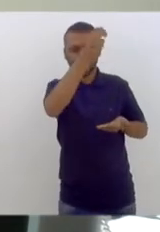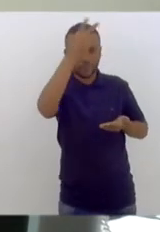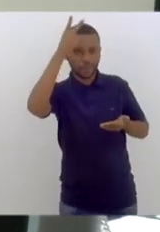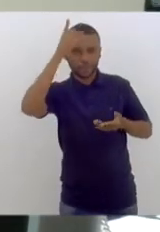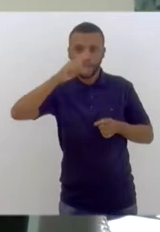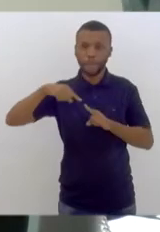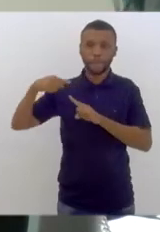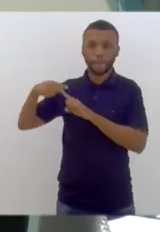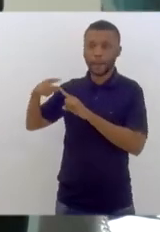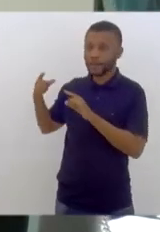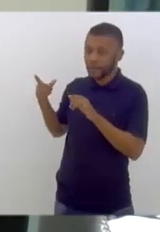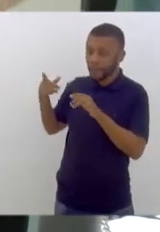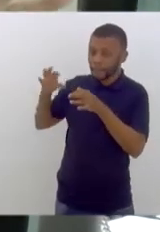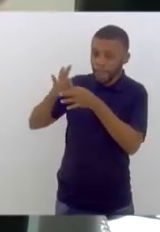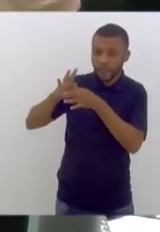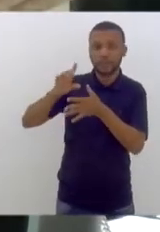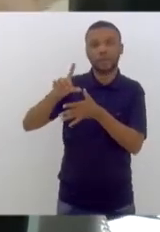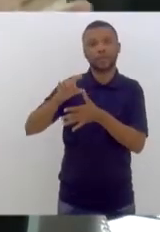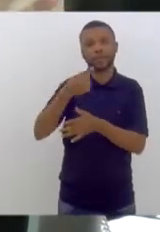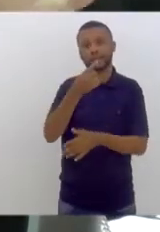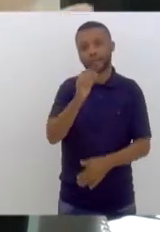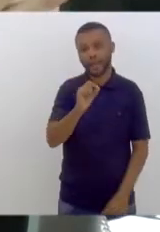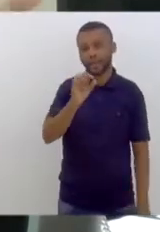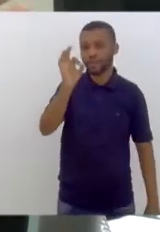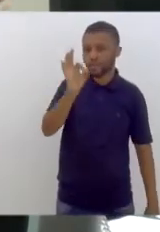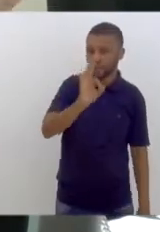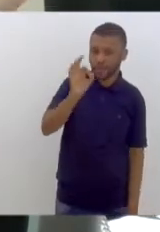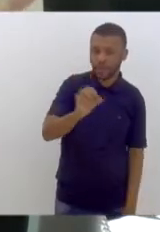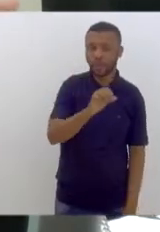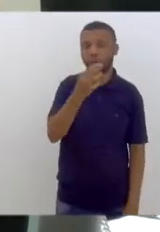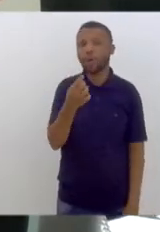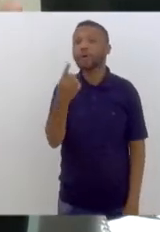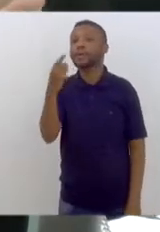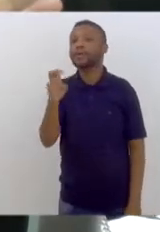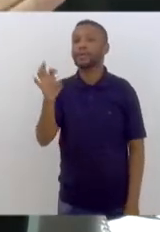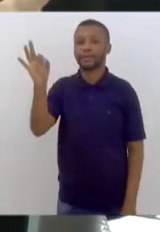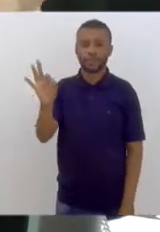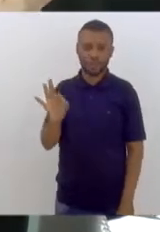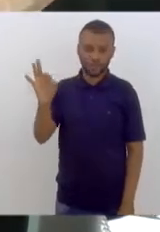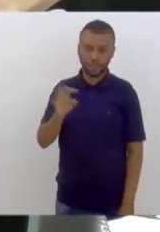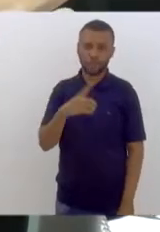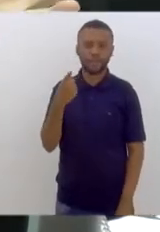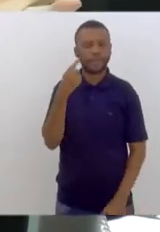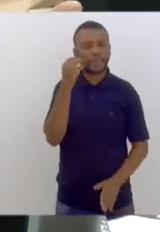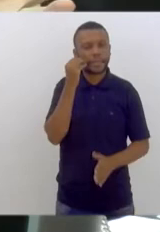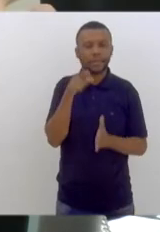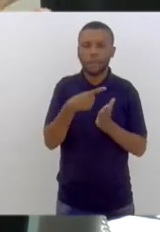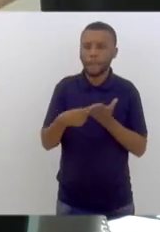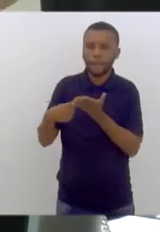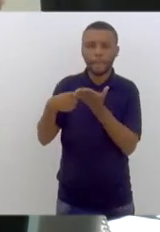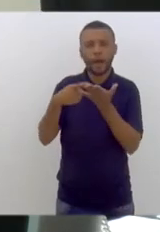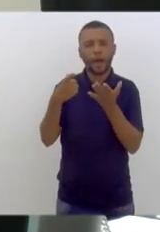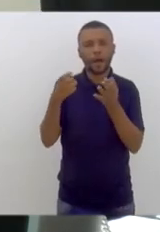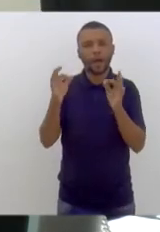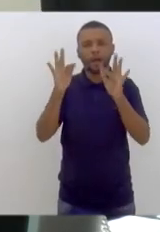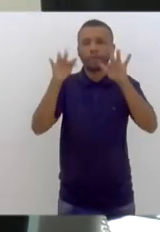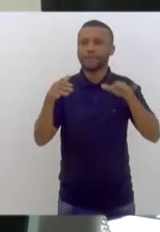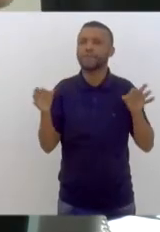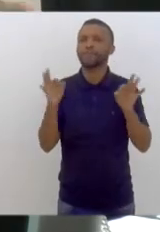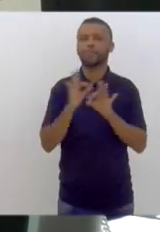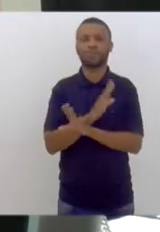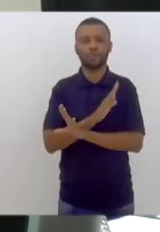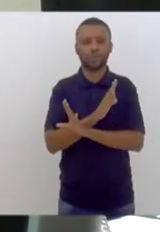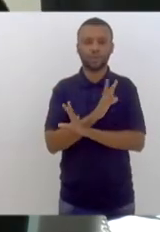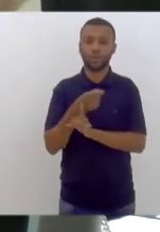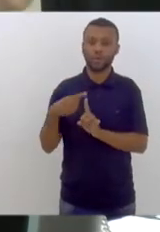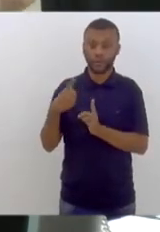no 10/15. Né? Então, foi isso que a gente está tentando encaminhar. Porque aqui a gente não quer, volto a dizer,